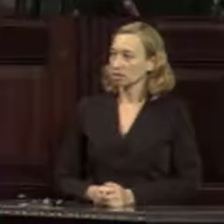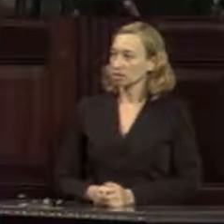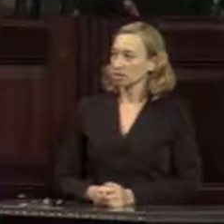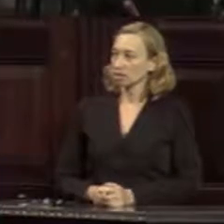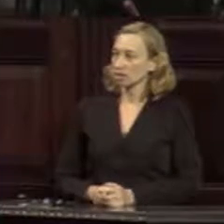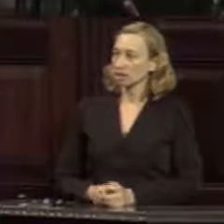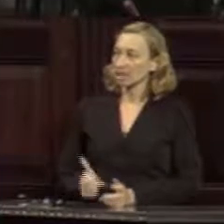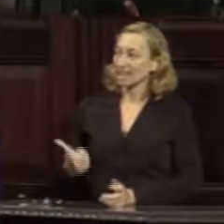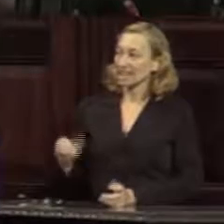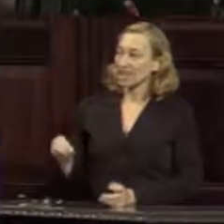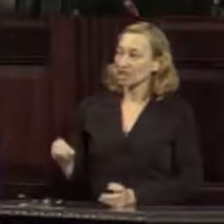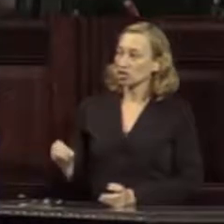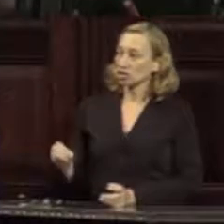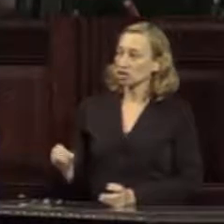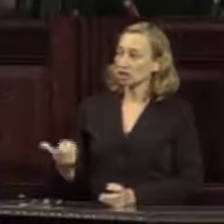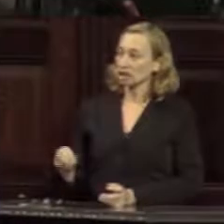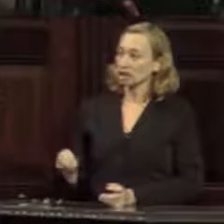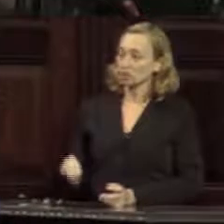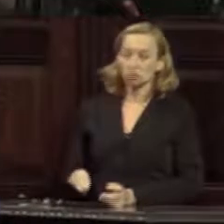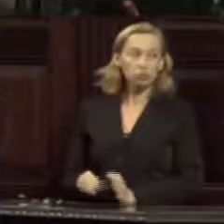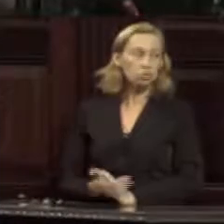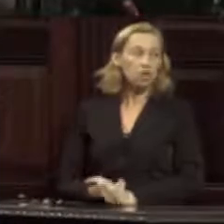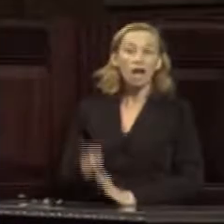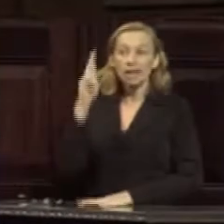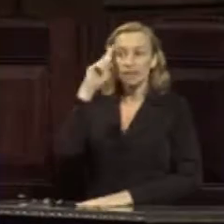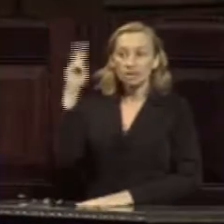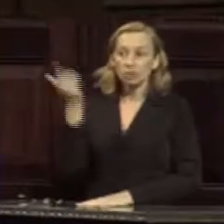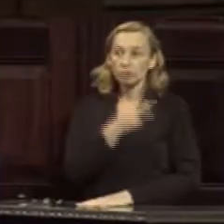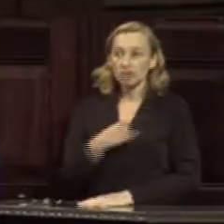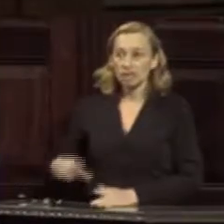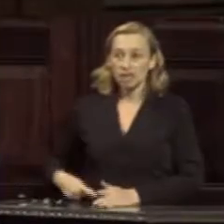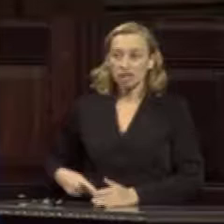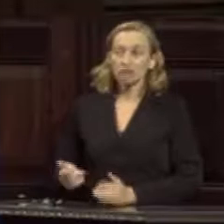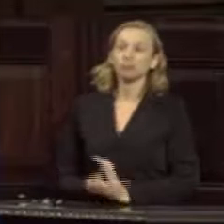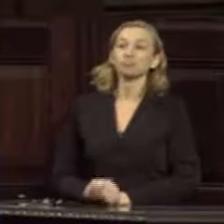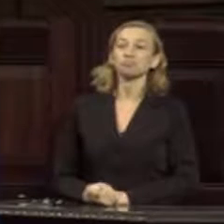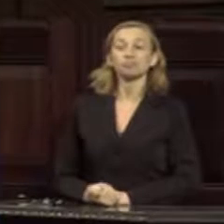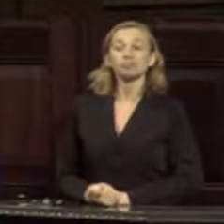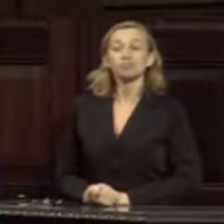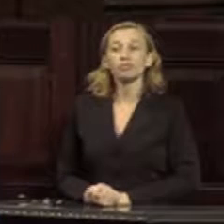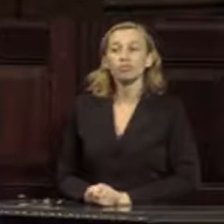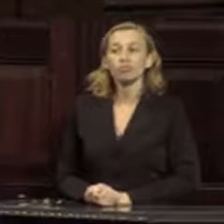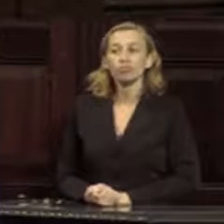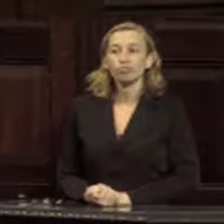Senhora Presidente, Deputada Fatinha, senhoras e senhores deputados,